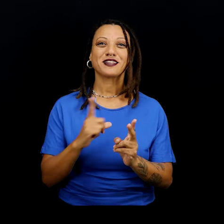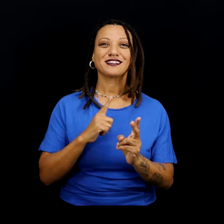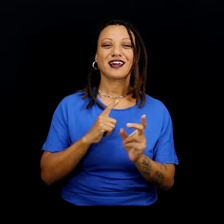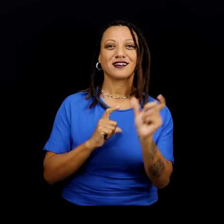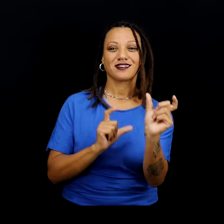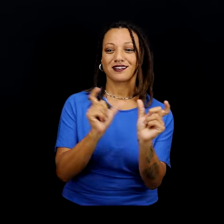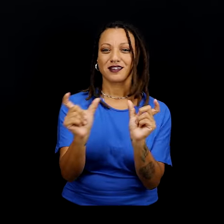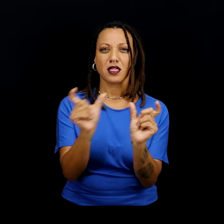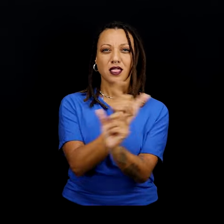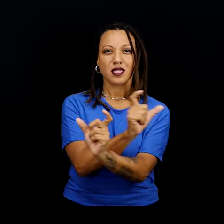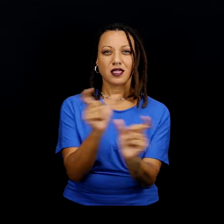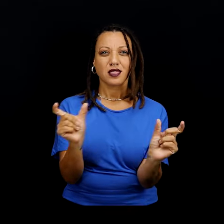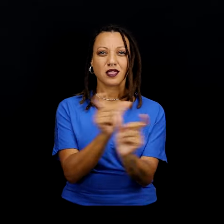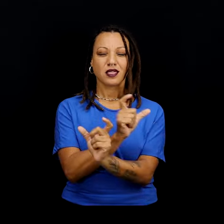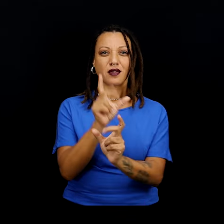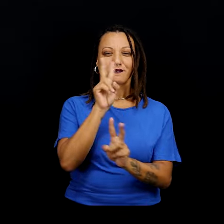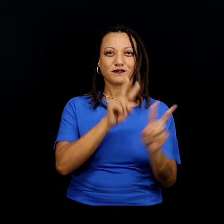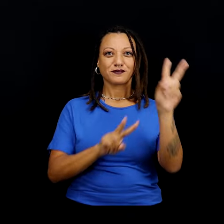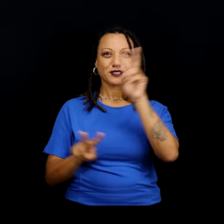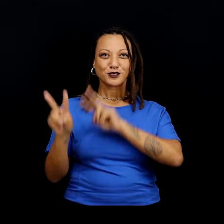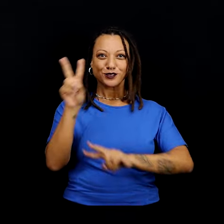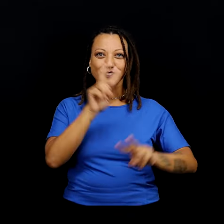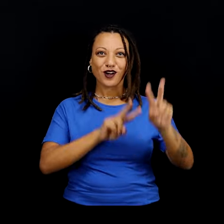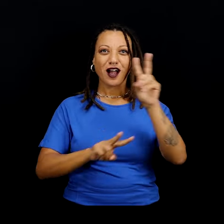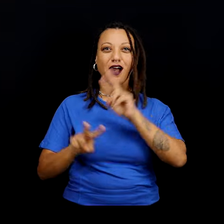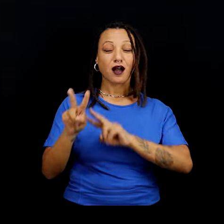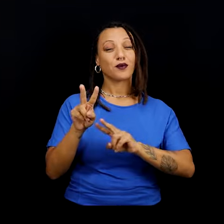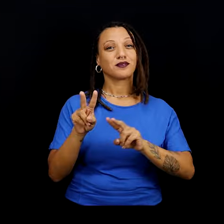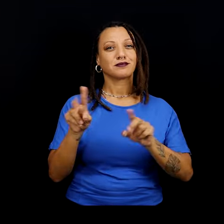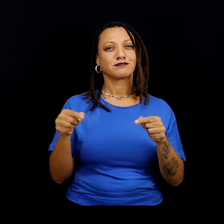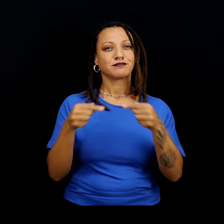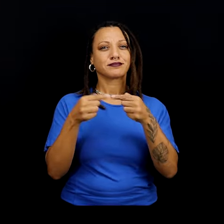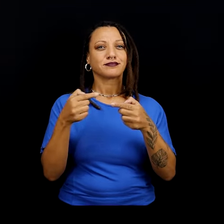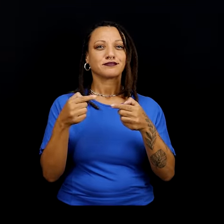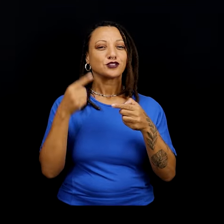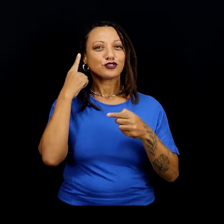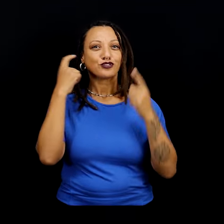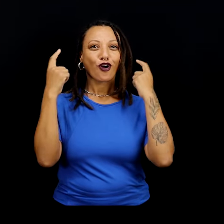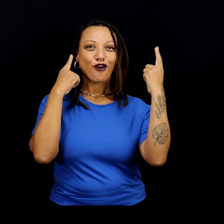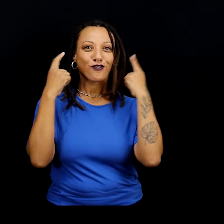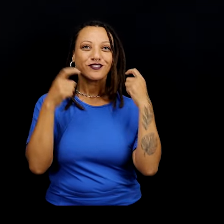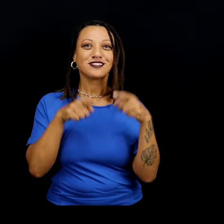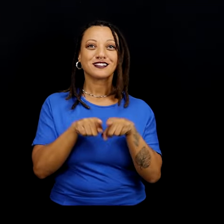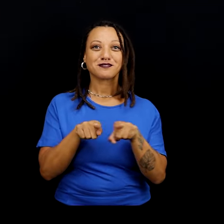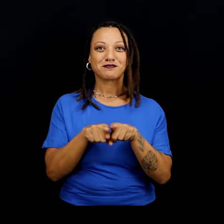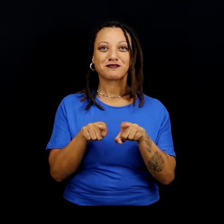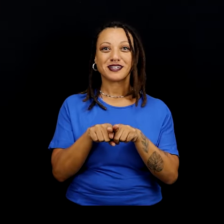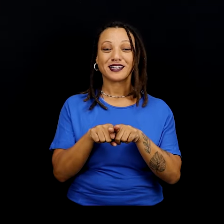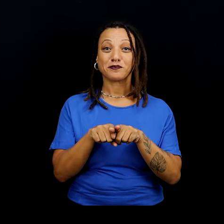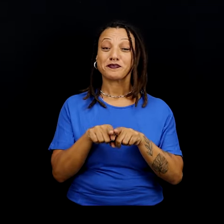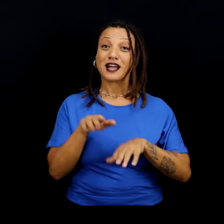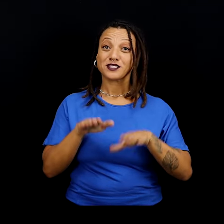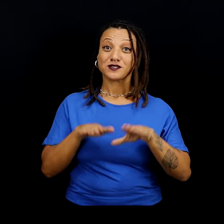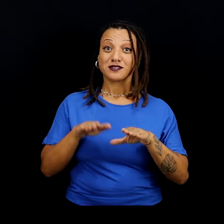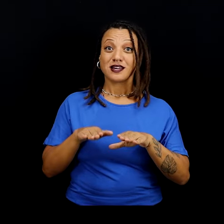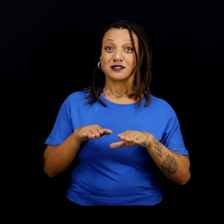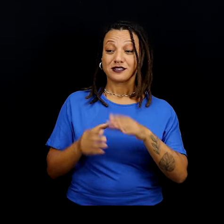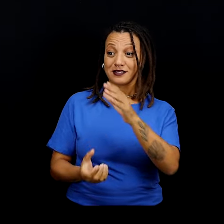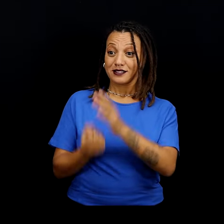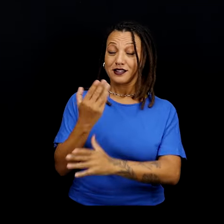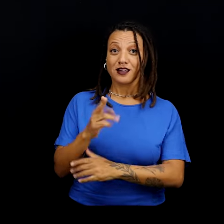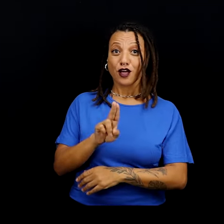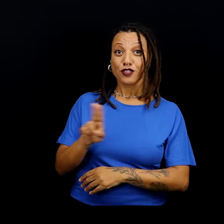alguns trocadilhos visuais, alguns trocadilhos sonoros, né? E normalmente os nomes eles já ajudam